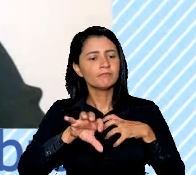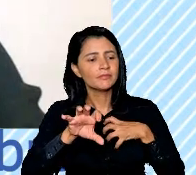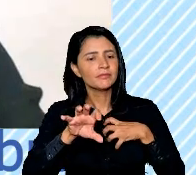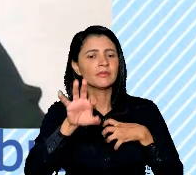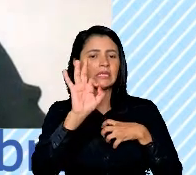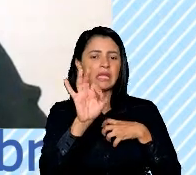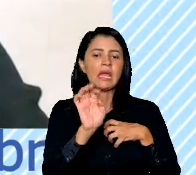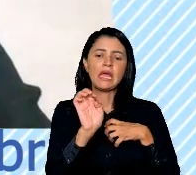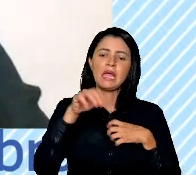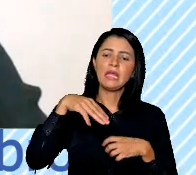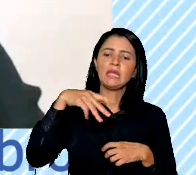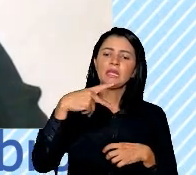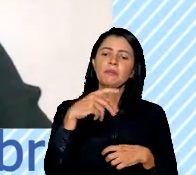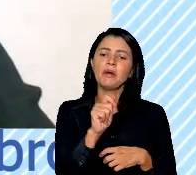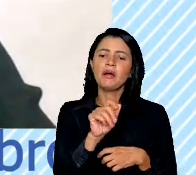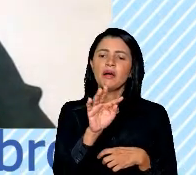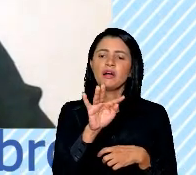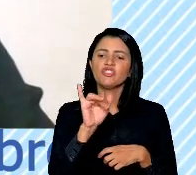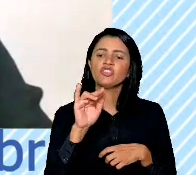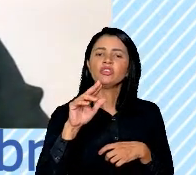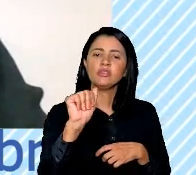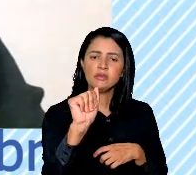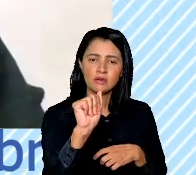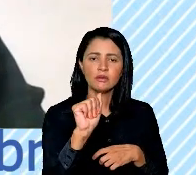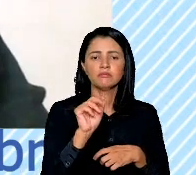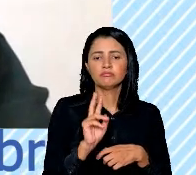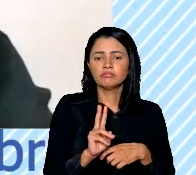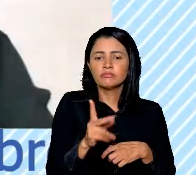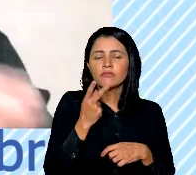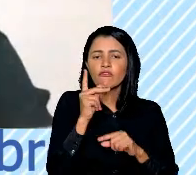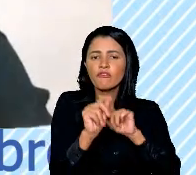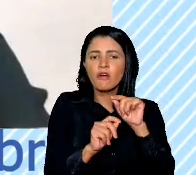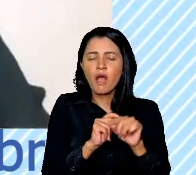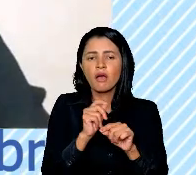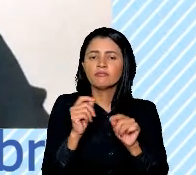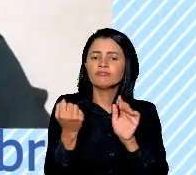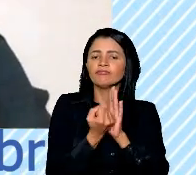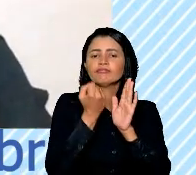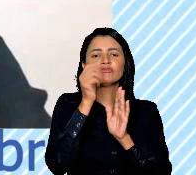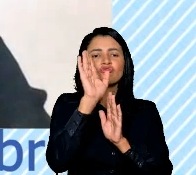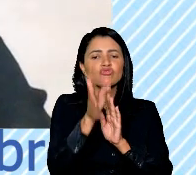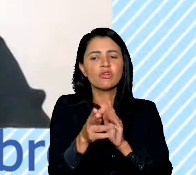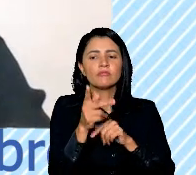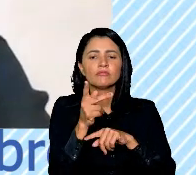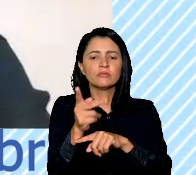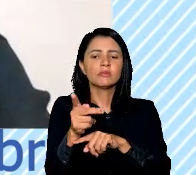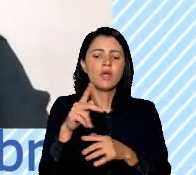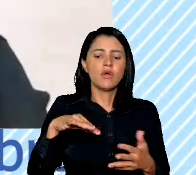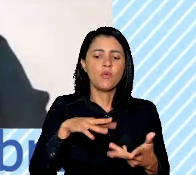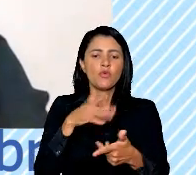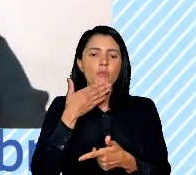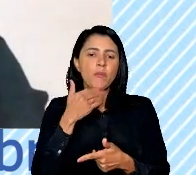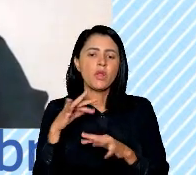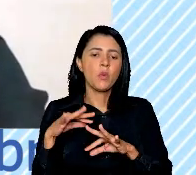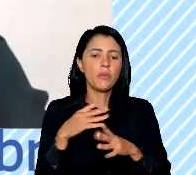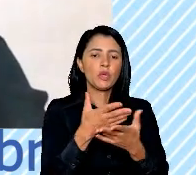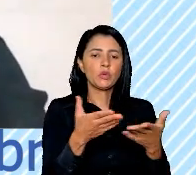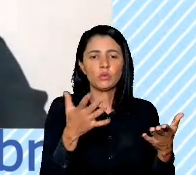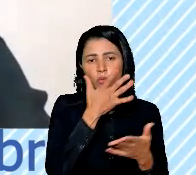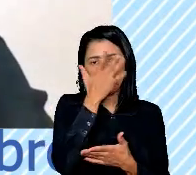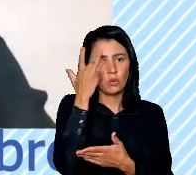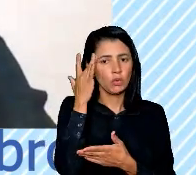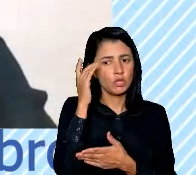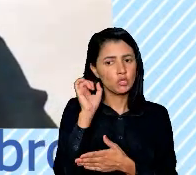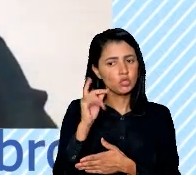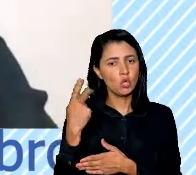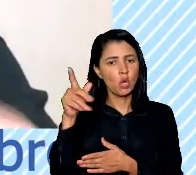Nós estamos, o que eu sempre falo, já virou chavão, a gente tem que buscar um mundo melhor que seja melhor para todos e não